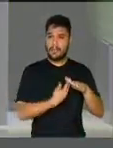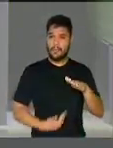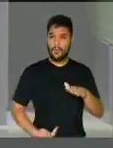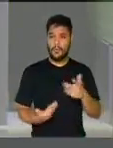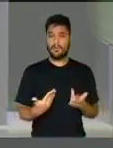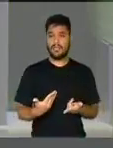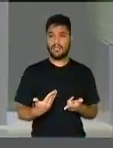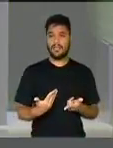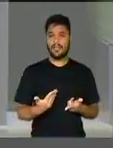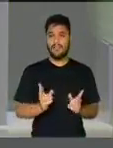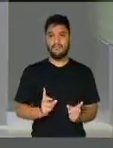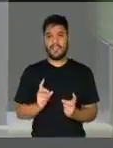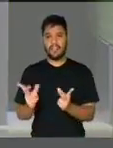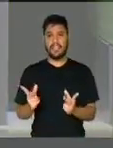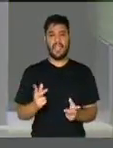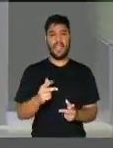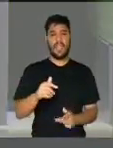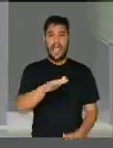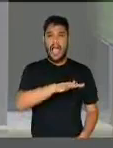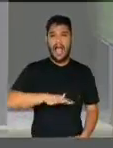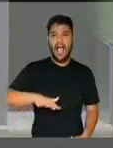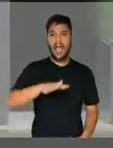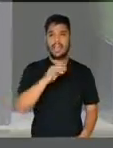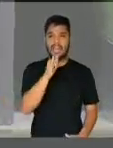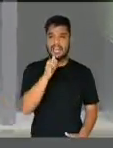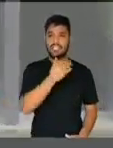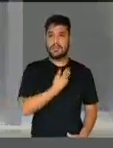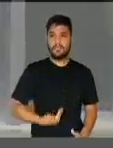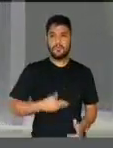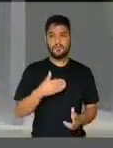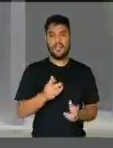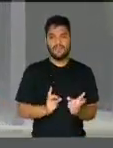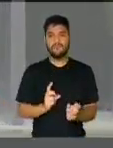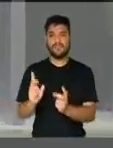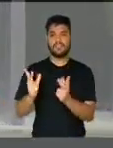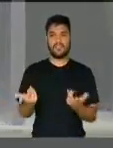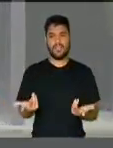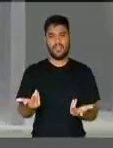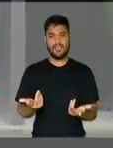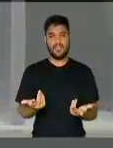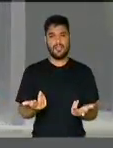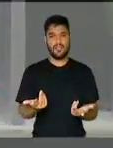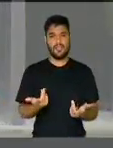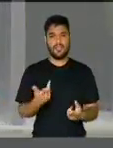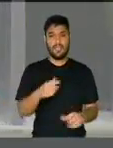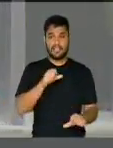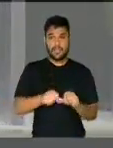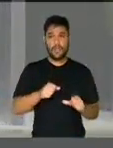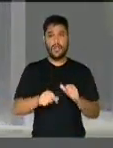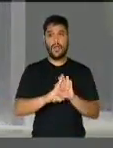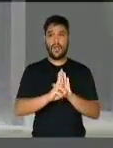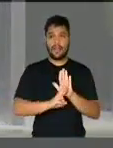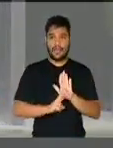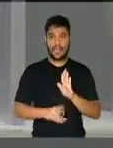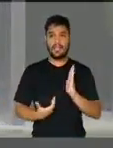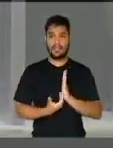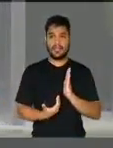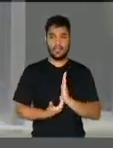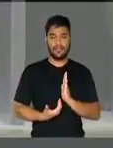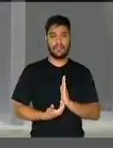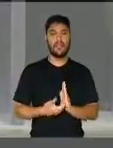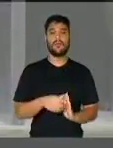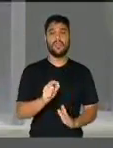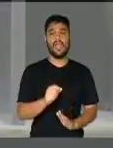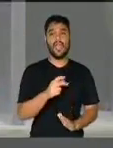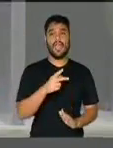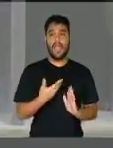sistema elétrico brasileiro. Foi tratado e foi implantado a revelia do regimento interno, que estabelece